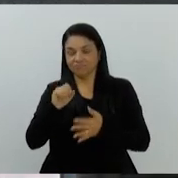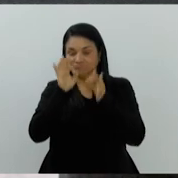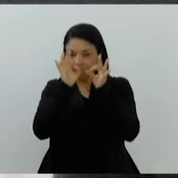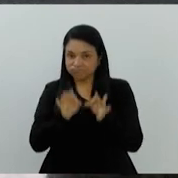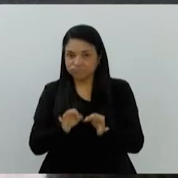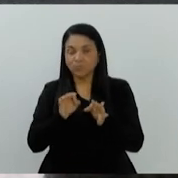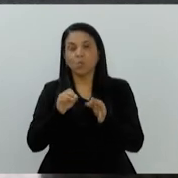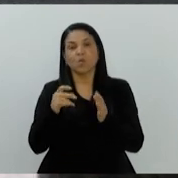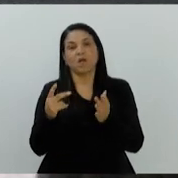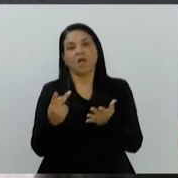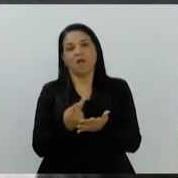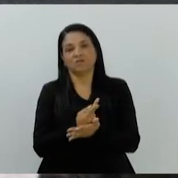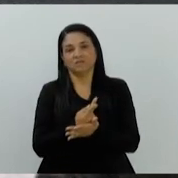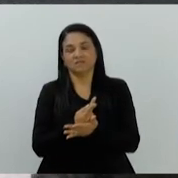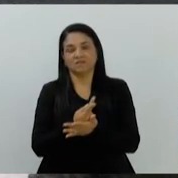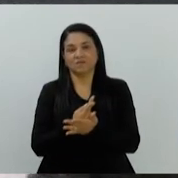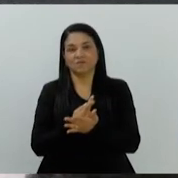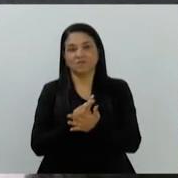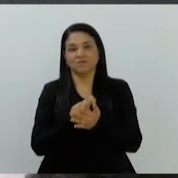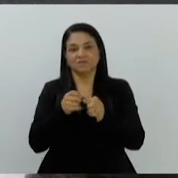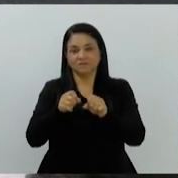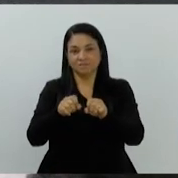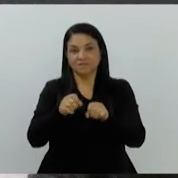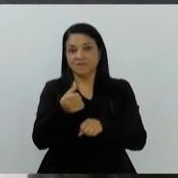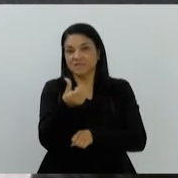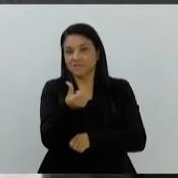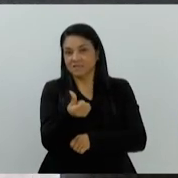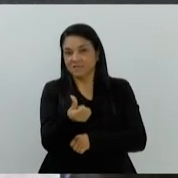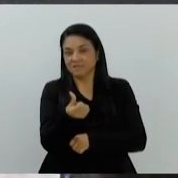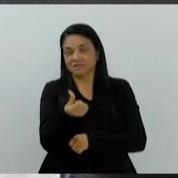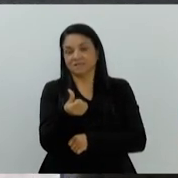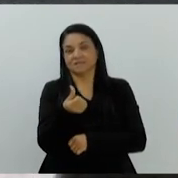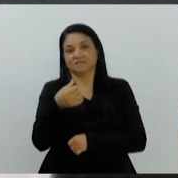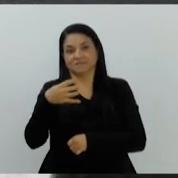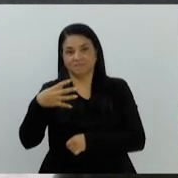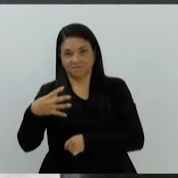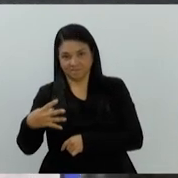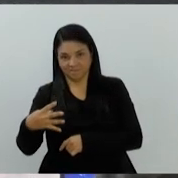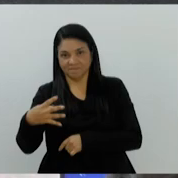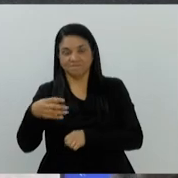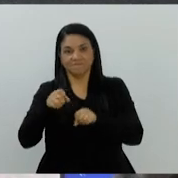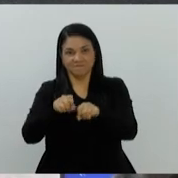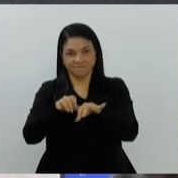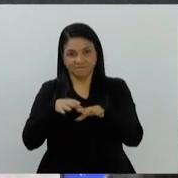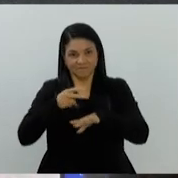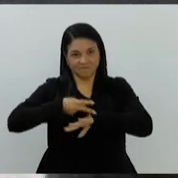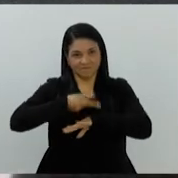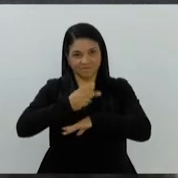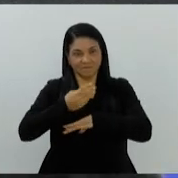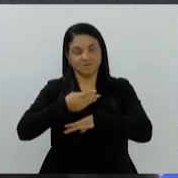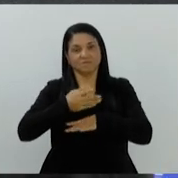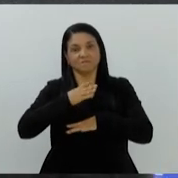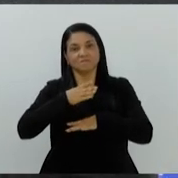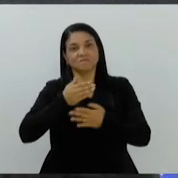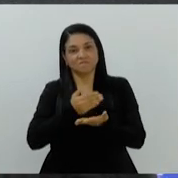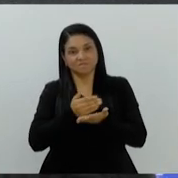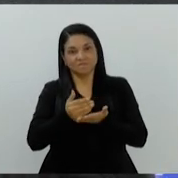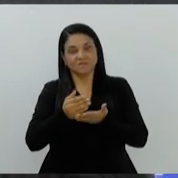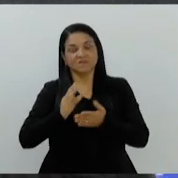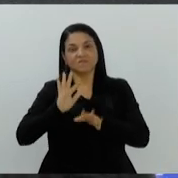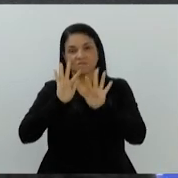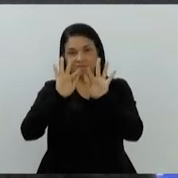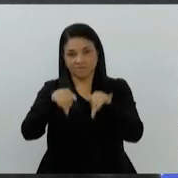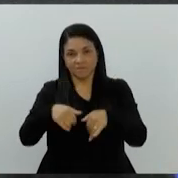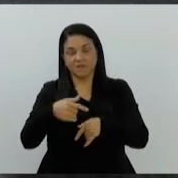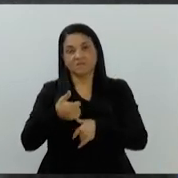o ocorrido na 64ª sessão, iniciada às 14 horas, encerrada às 16